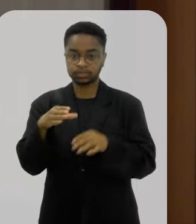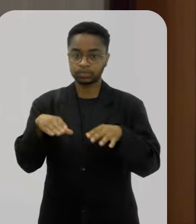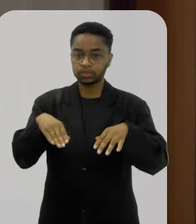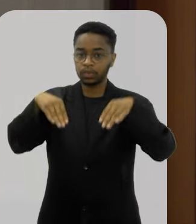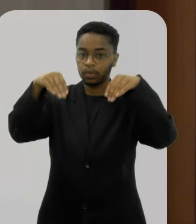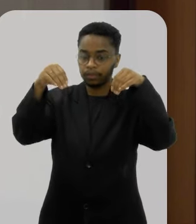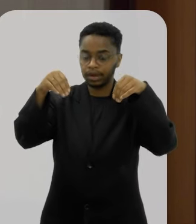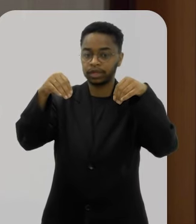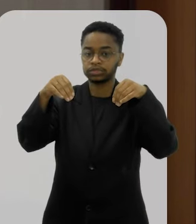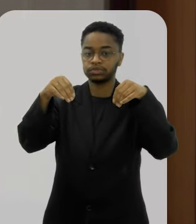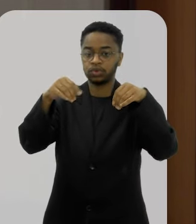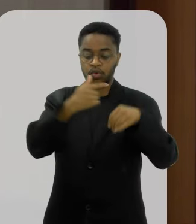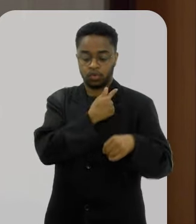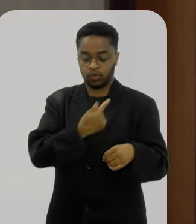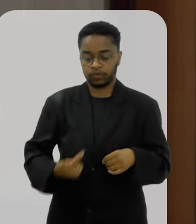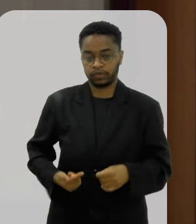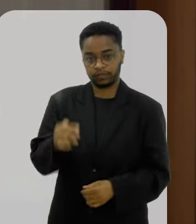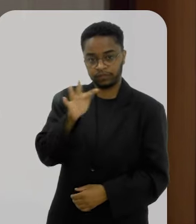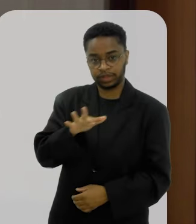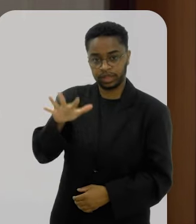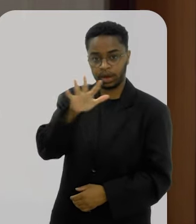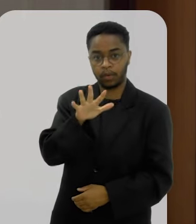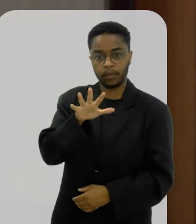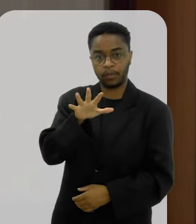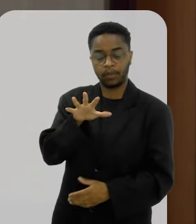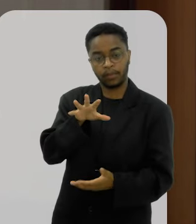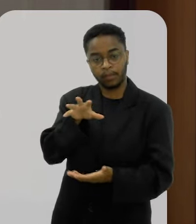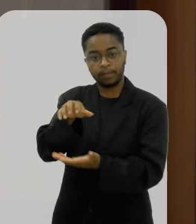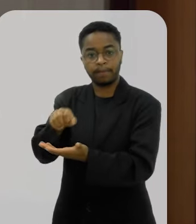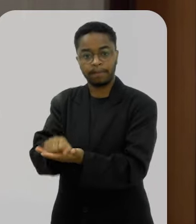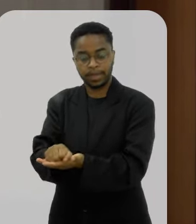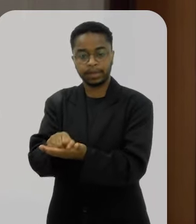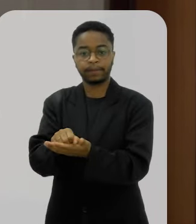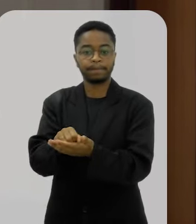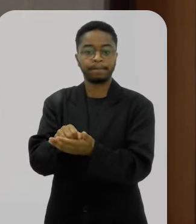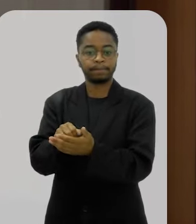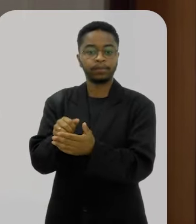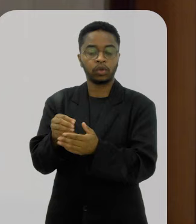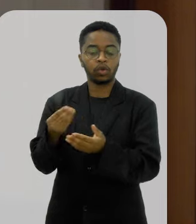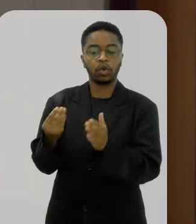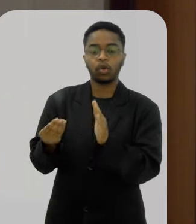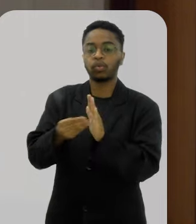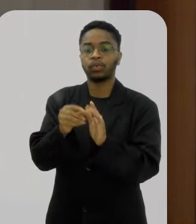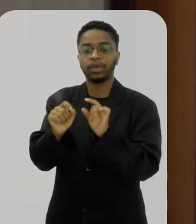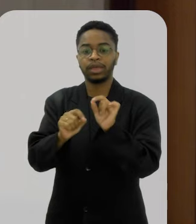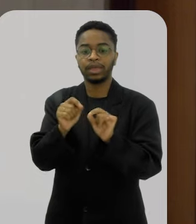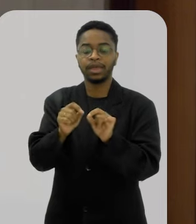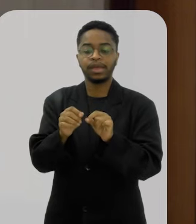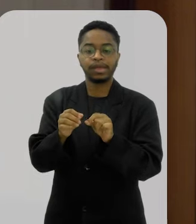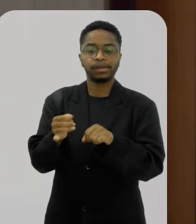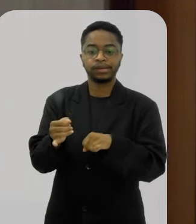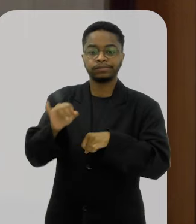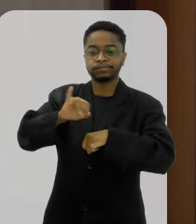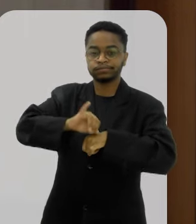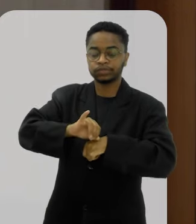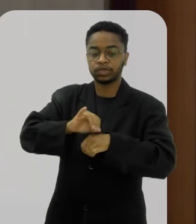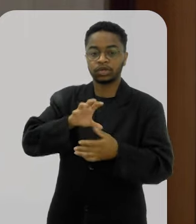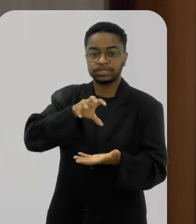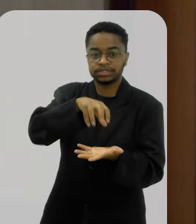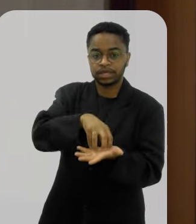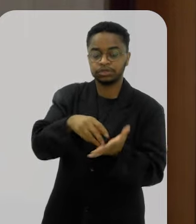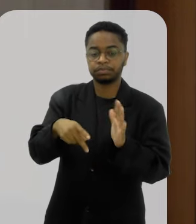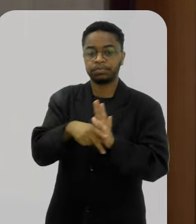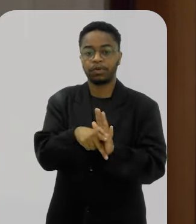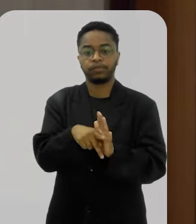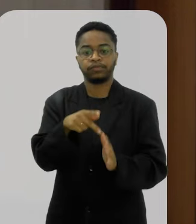1896, o palácio ele é adquirido pelo governo federal para se tornar sede da Presidência da República,